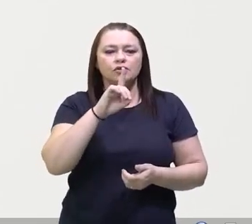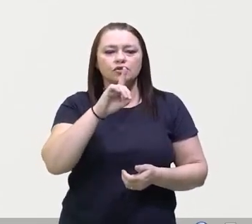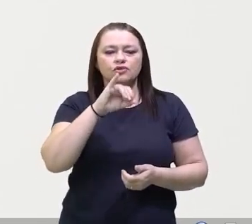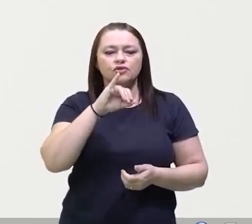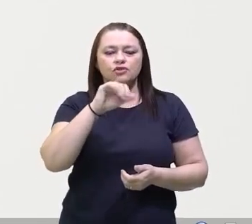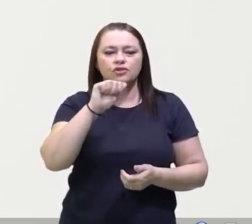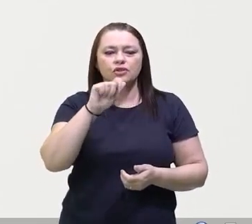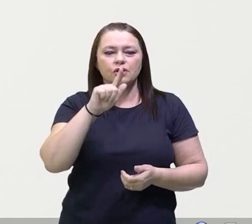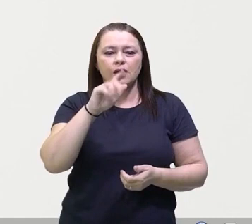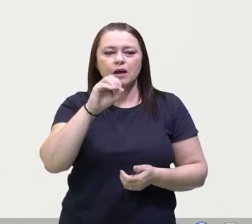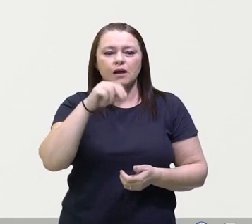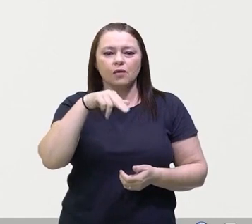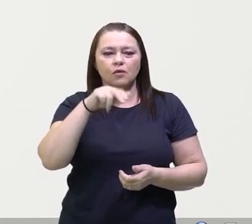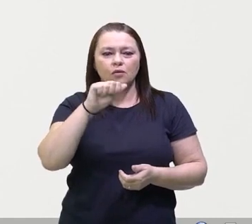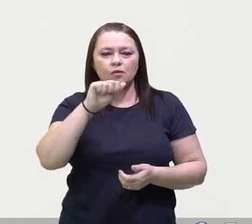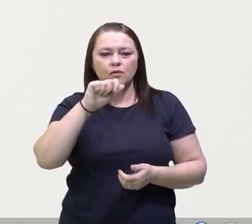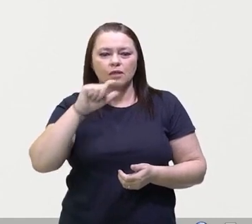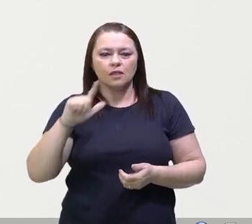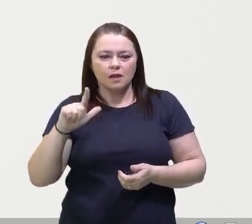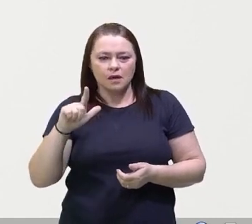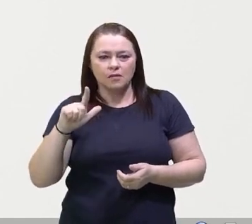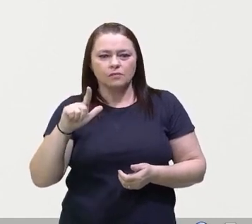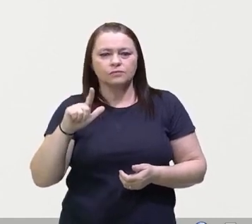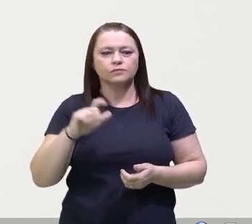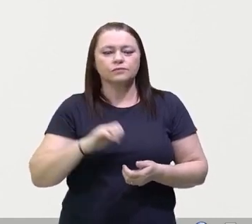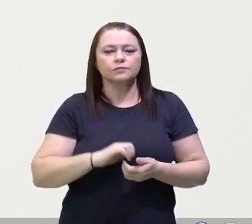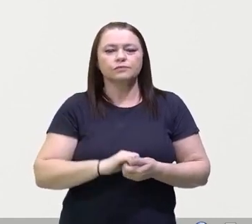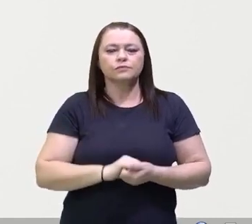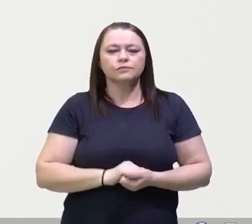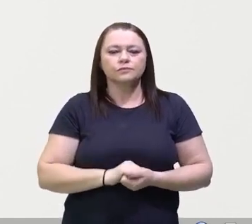maior, ok? Essa aqui, ó.